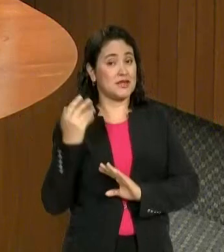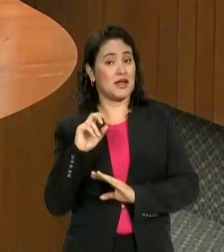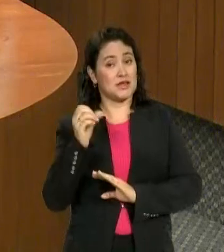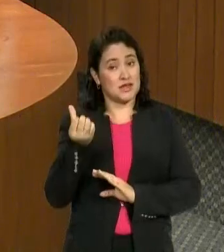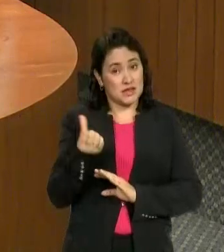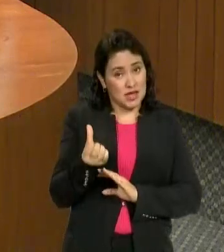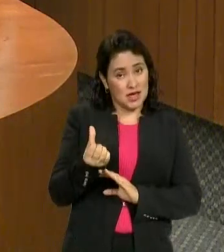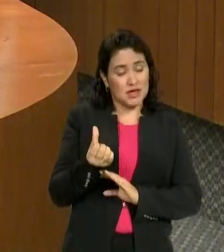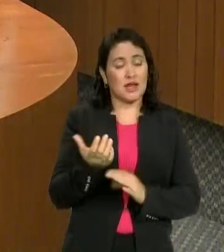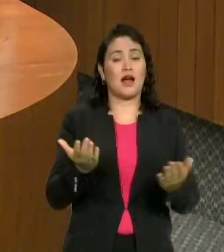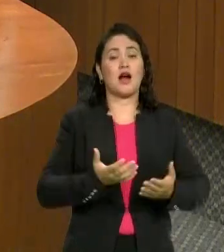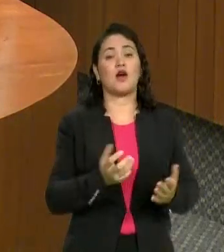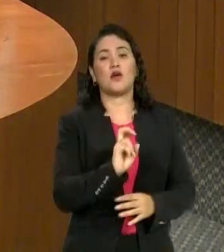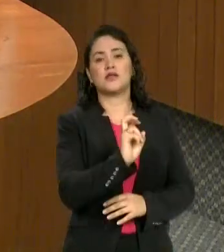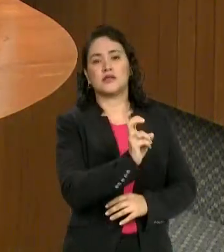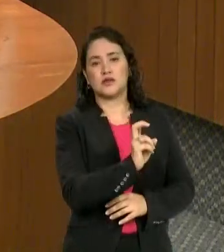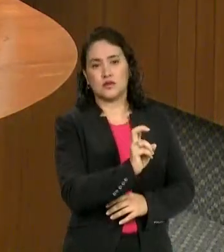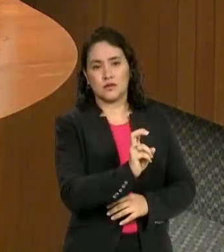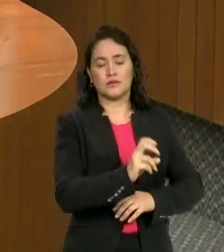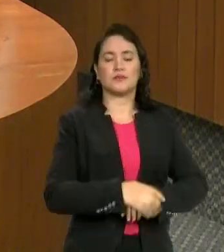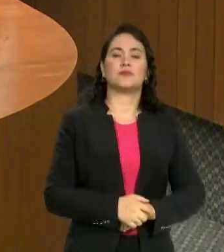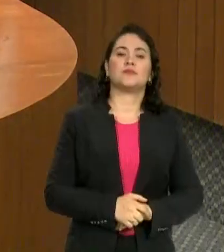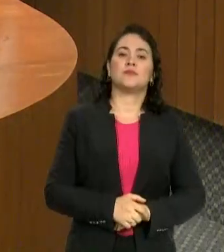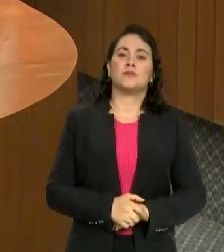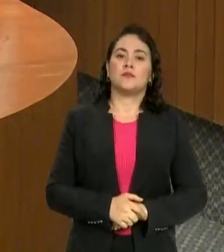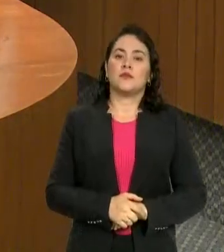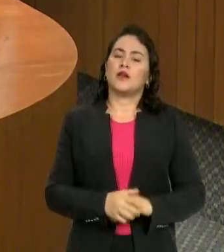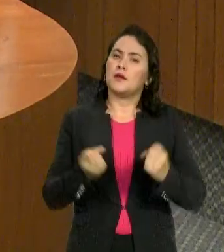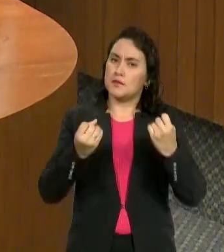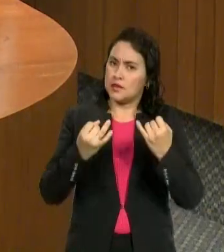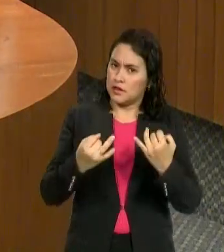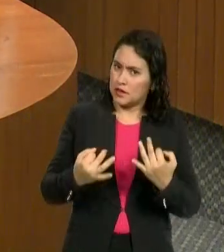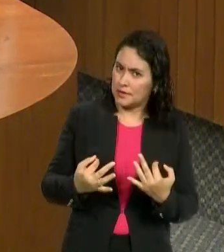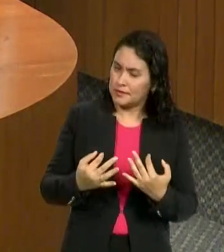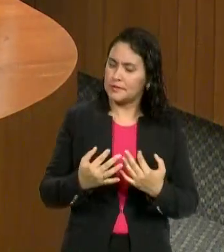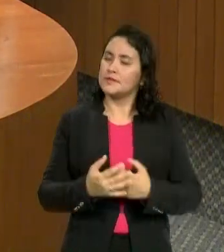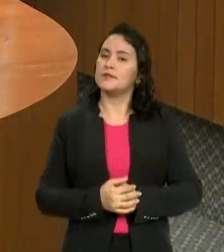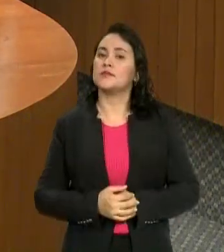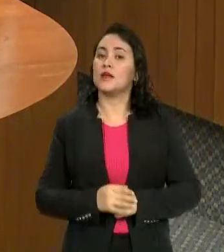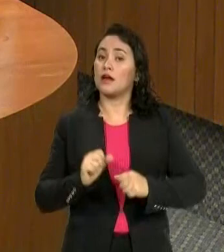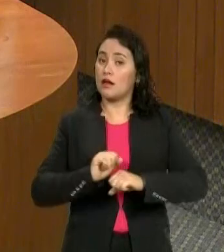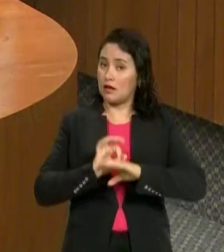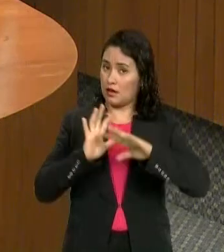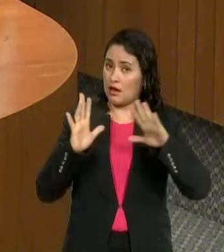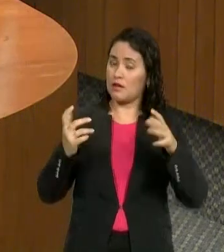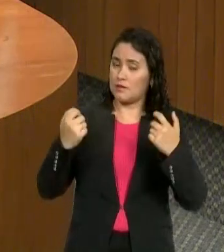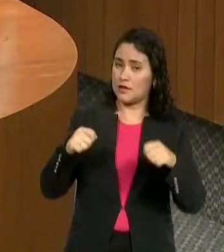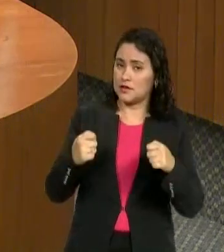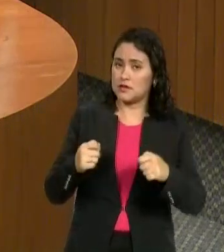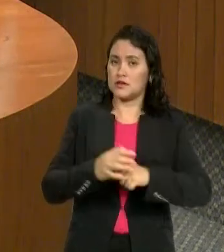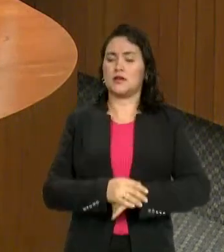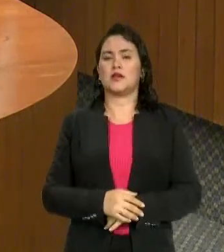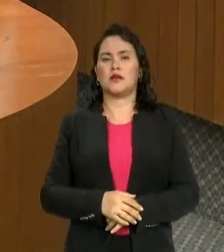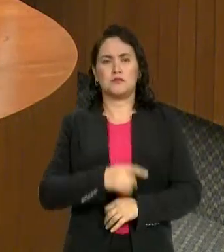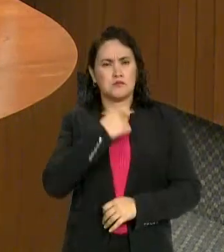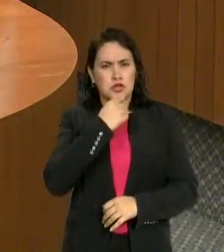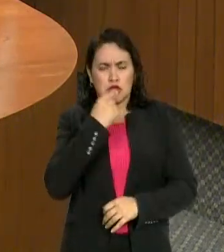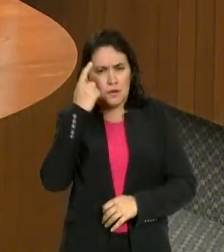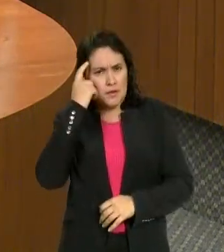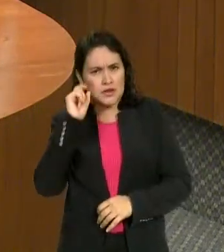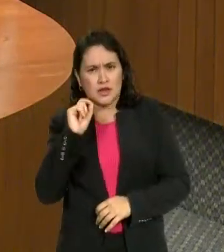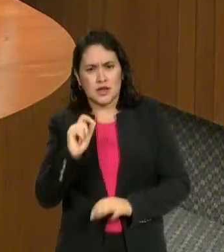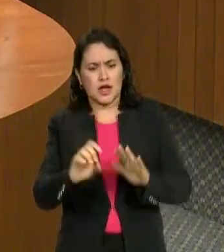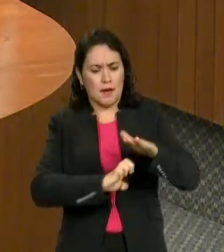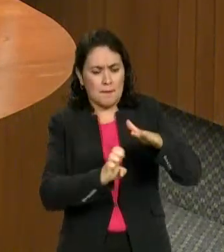claro, ninguém acha que a empresa tem que quebrar. Ninguém acha. Ninguém pode achar isso. Ninguém